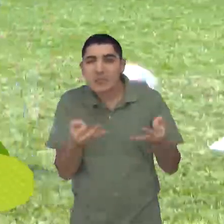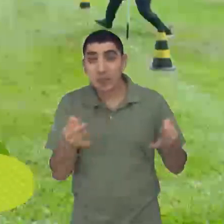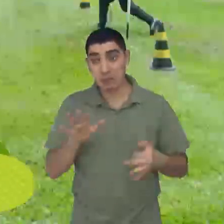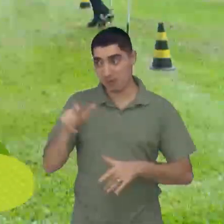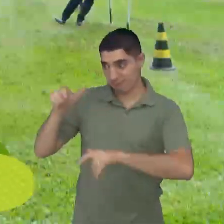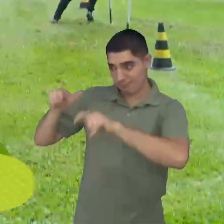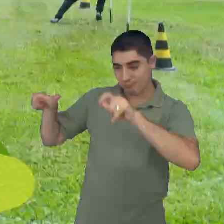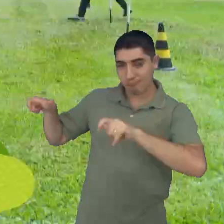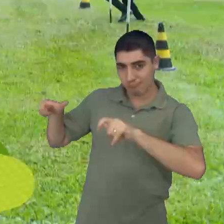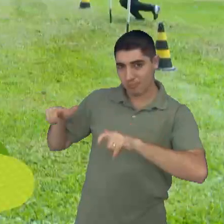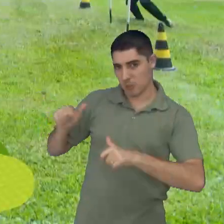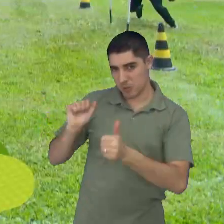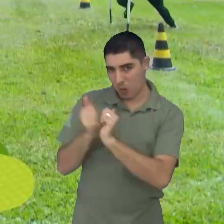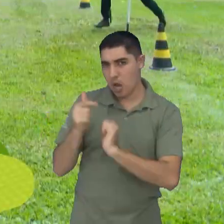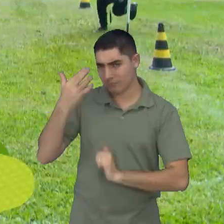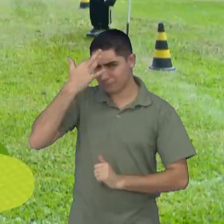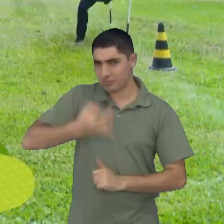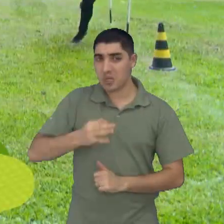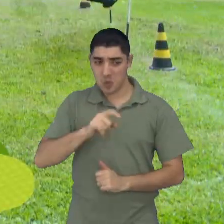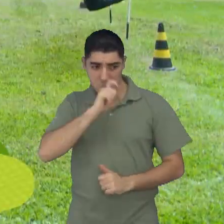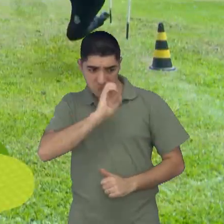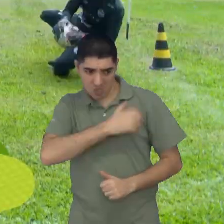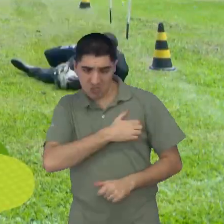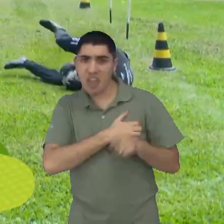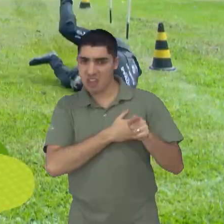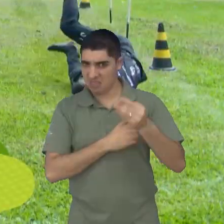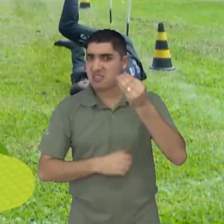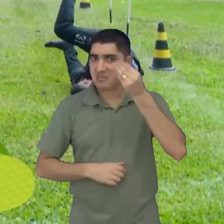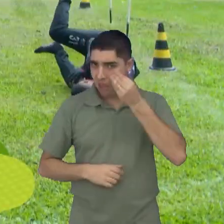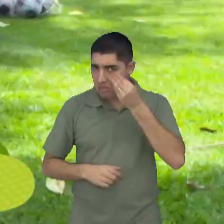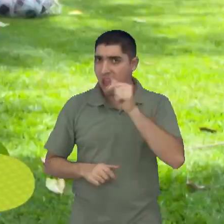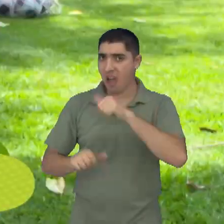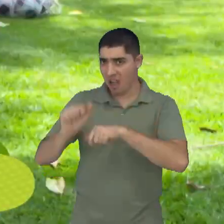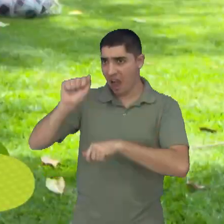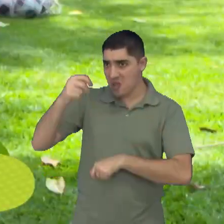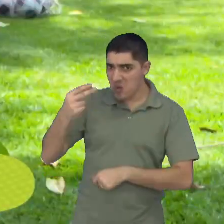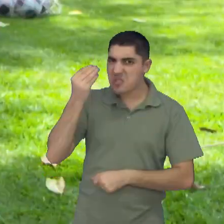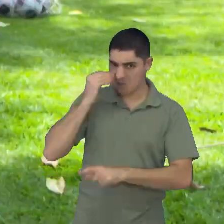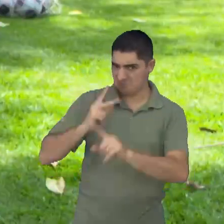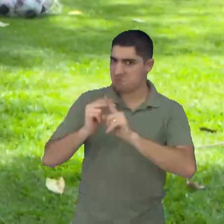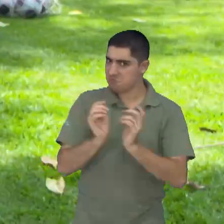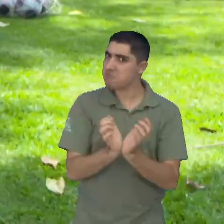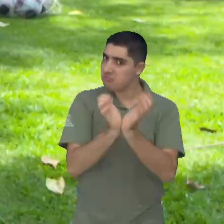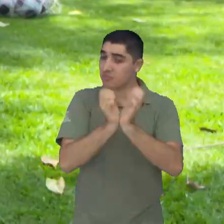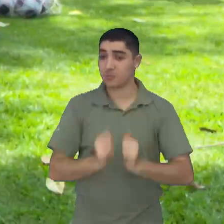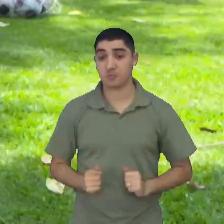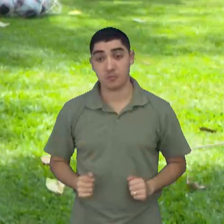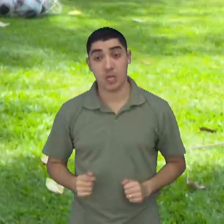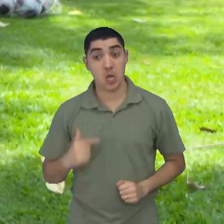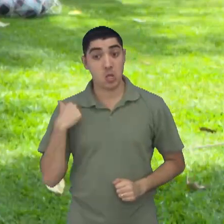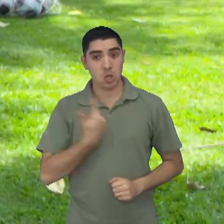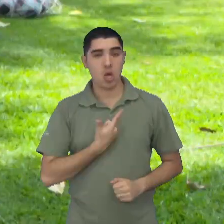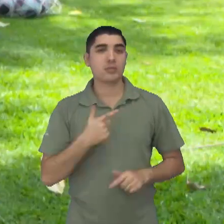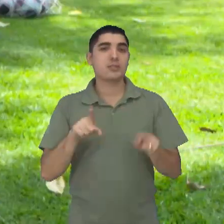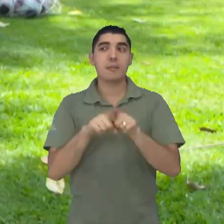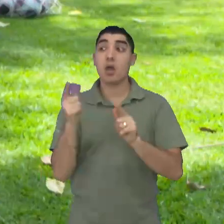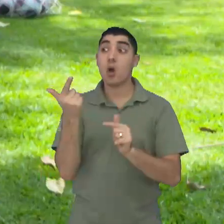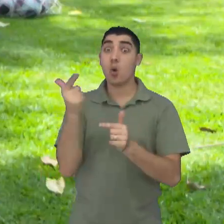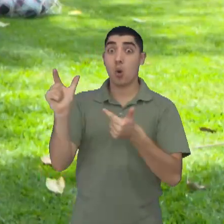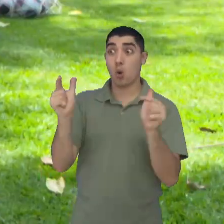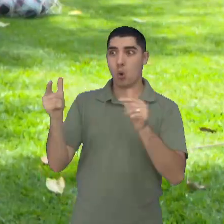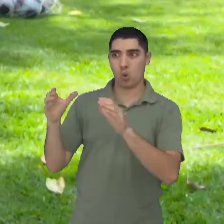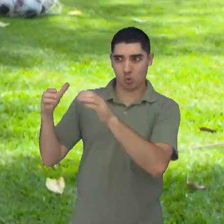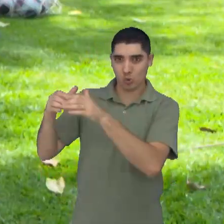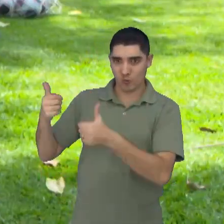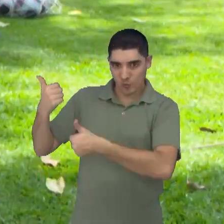José também será um dos clubes a ser batidos no campeonato. Acho que vai se montando um respeito também das outras equipes e